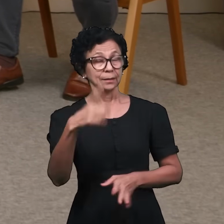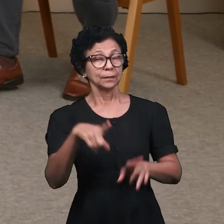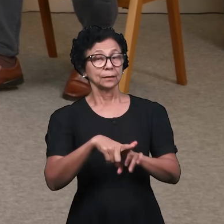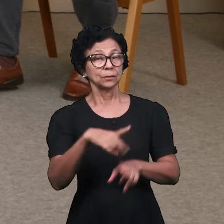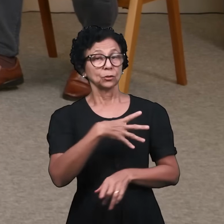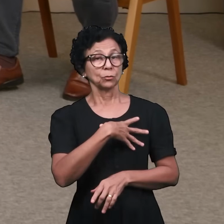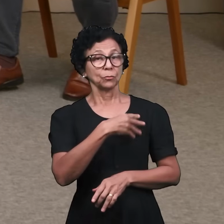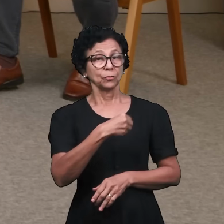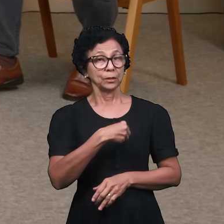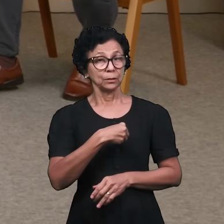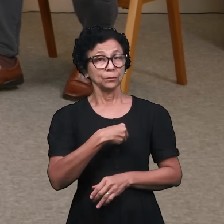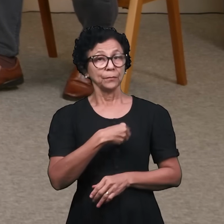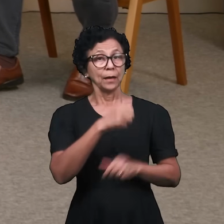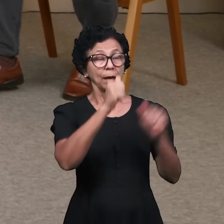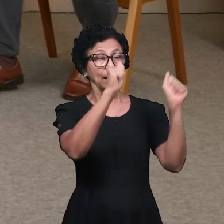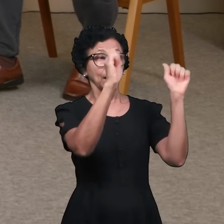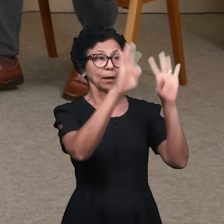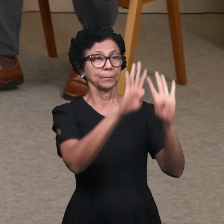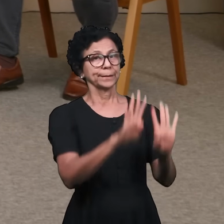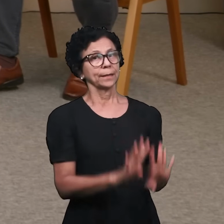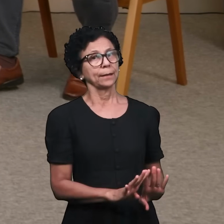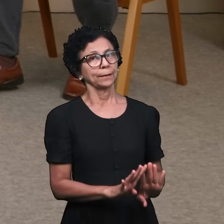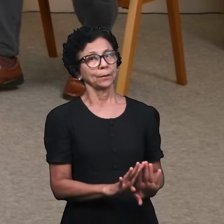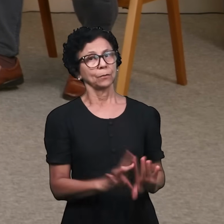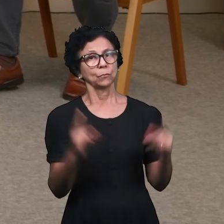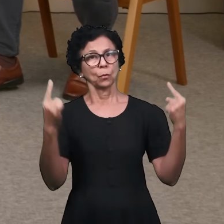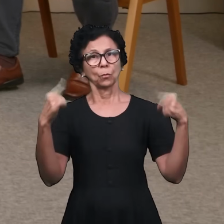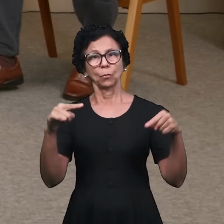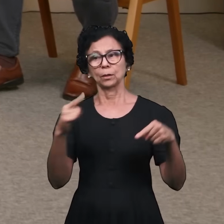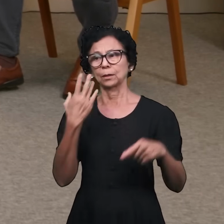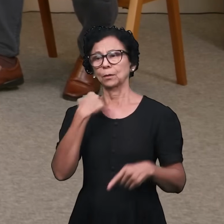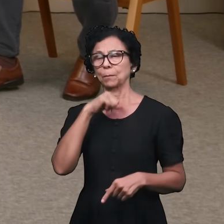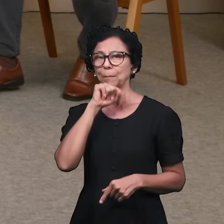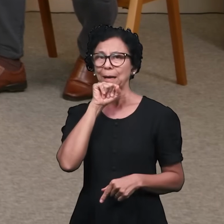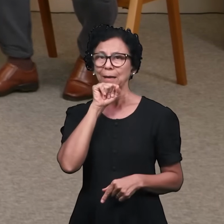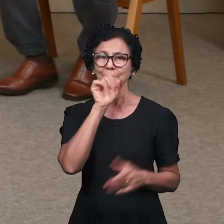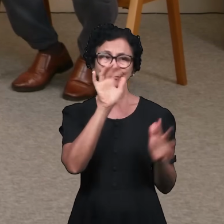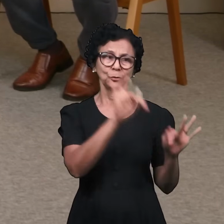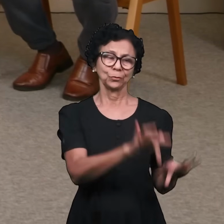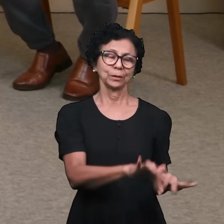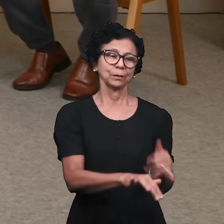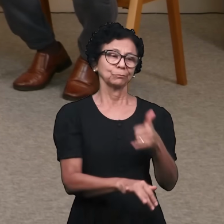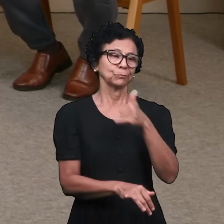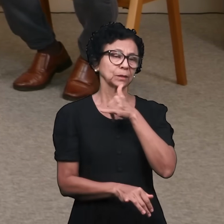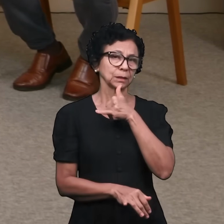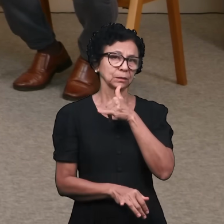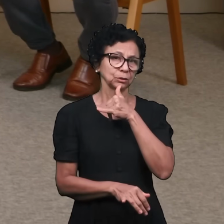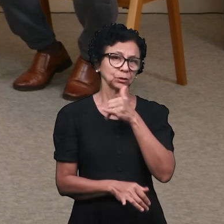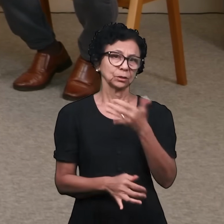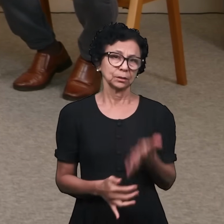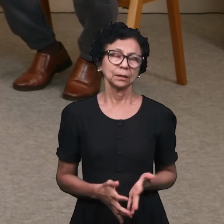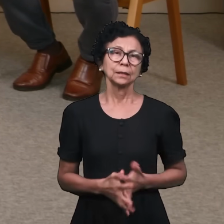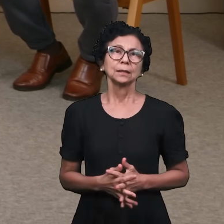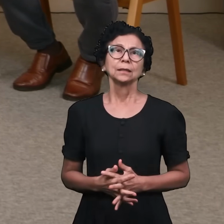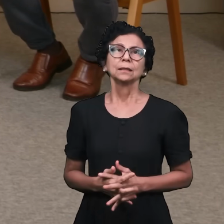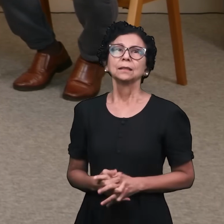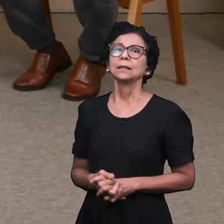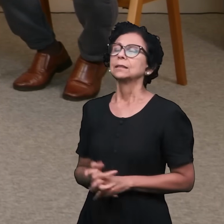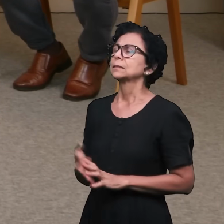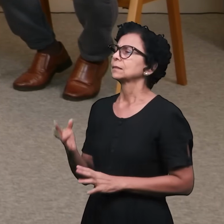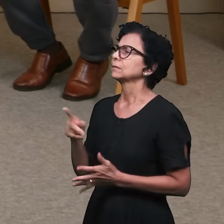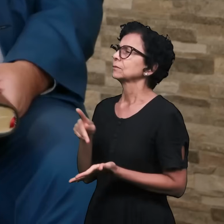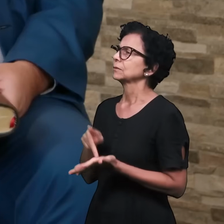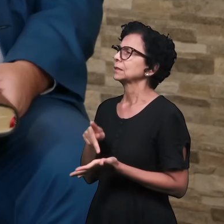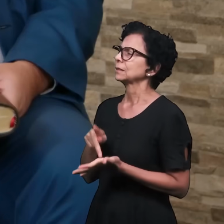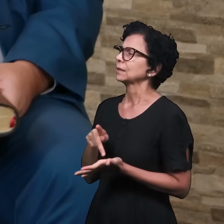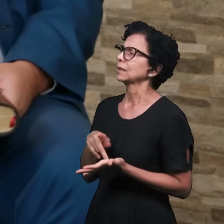rebelou contra o próprio pai e as coisas não acabaram bem. Pastor Fernando. Eu ia reforçar o que o pastor Ali falou,